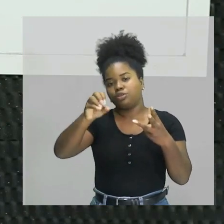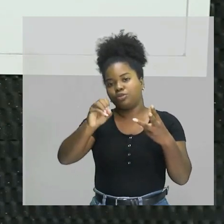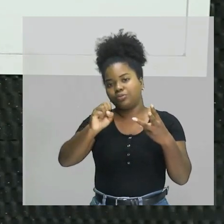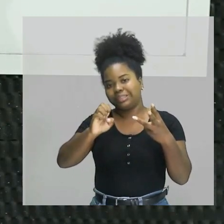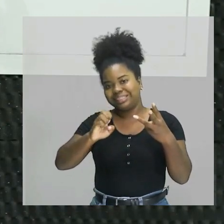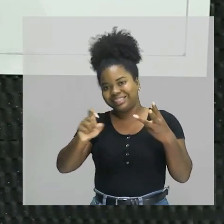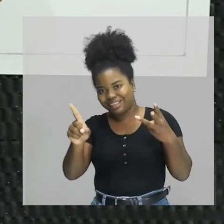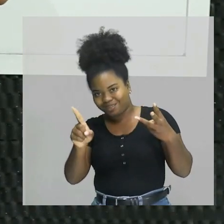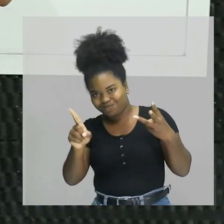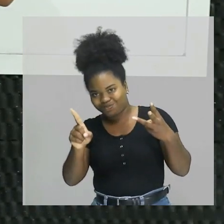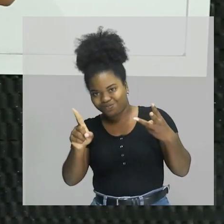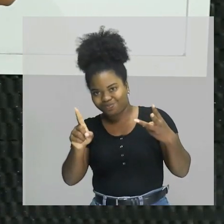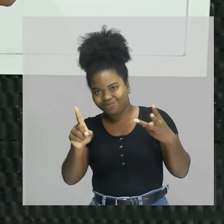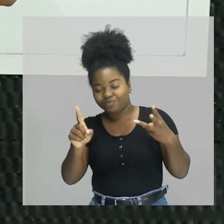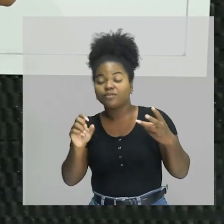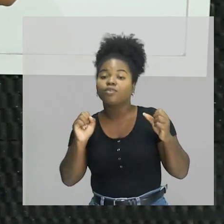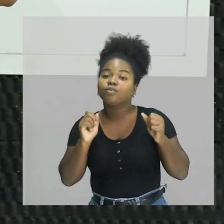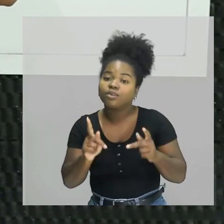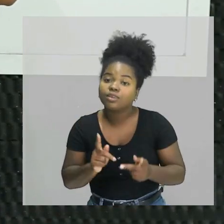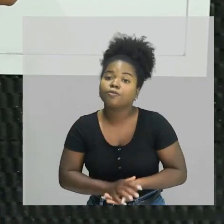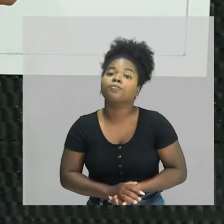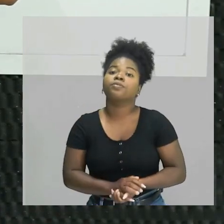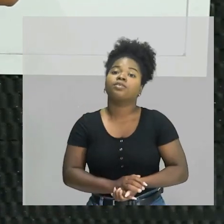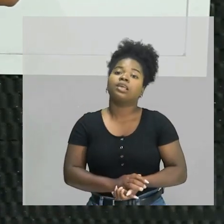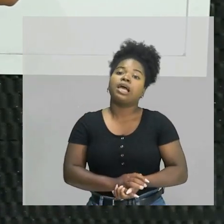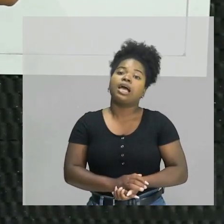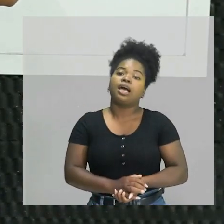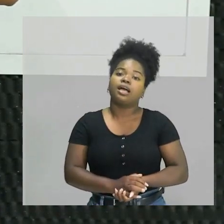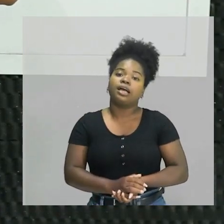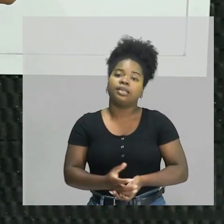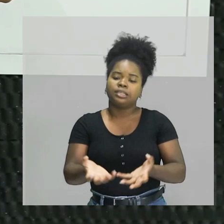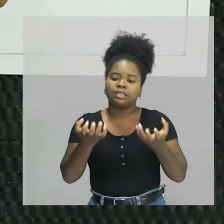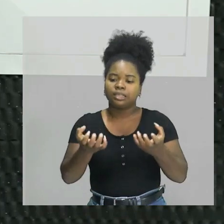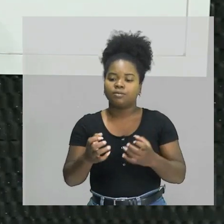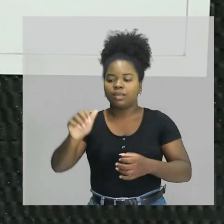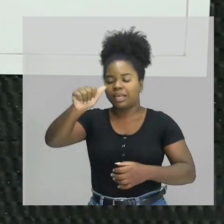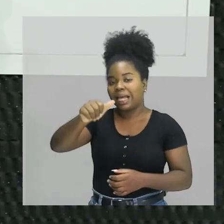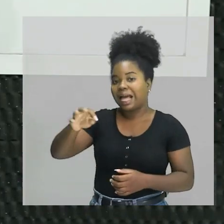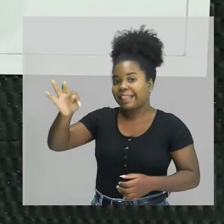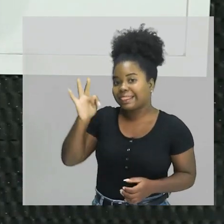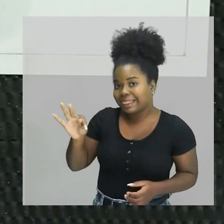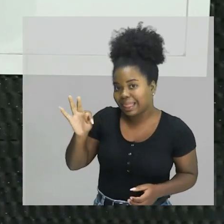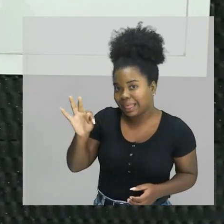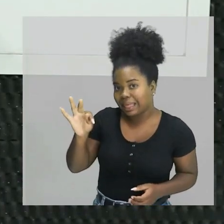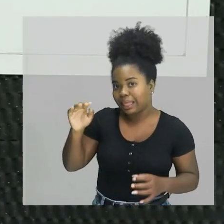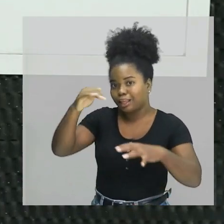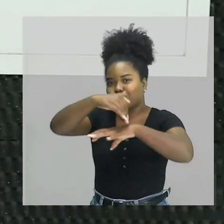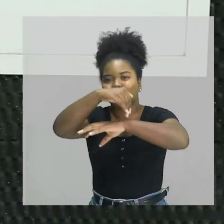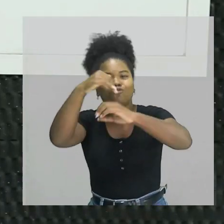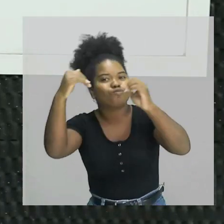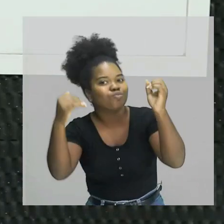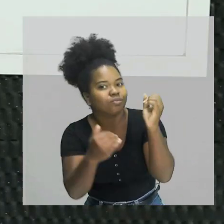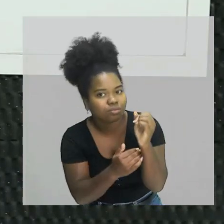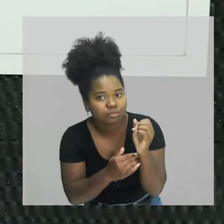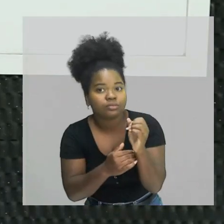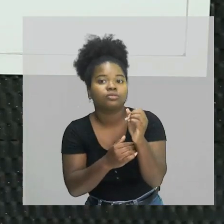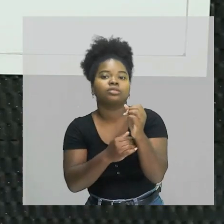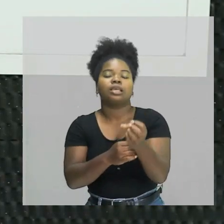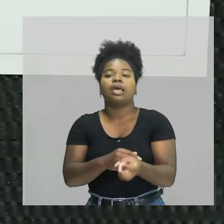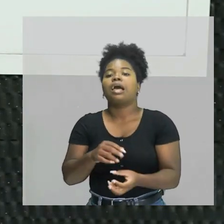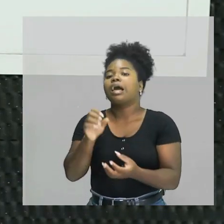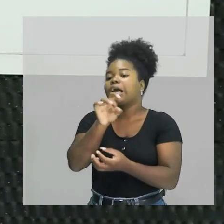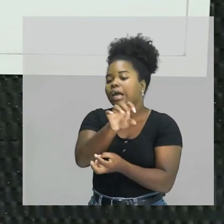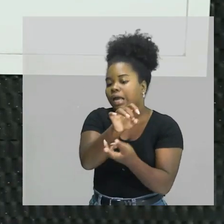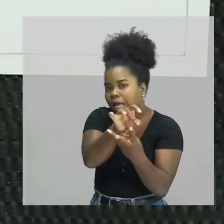José. Certo? Então, em relação à área total, eles ficaram com pedaços